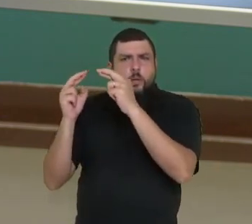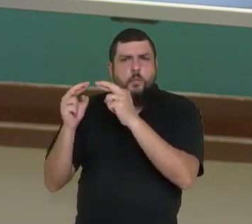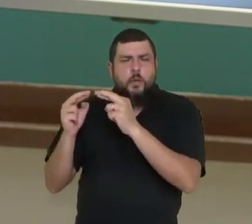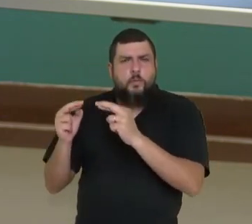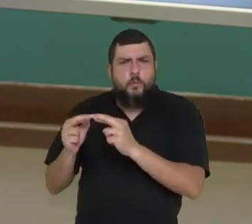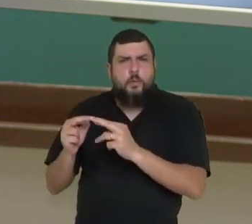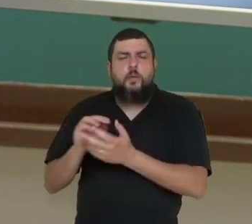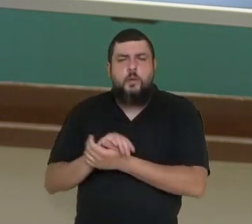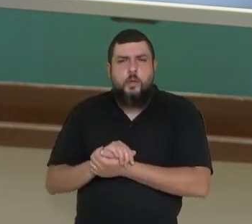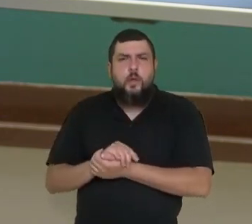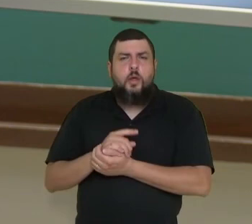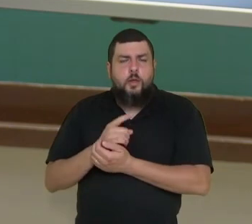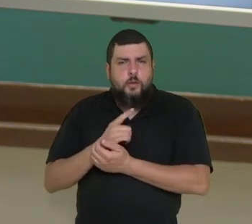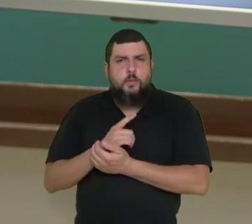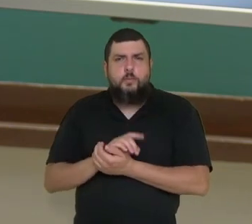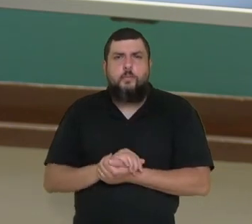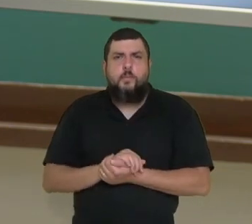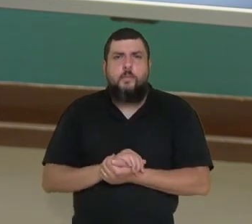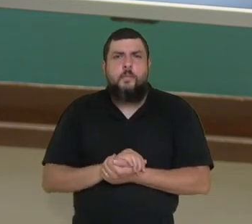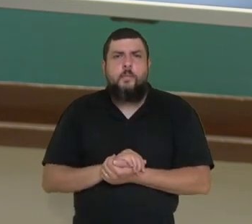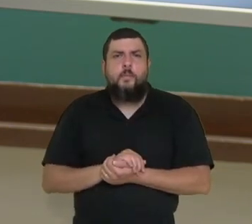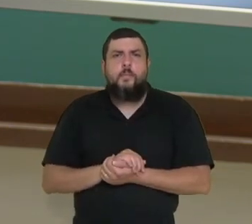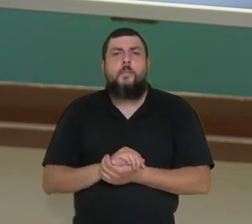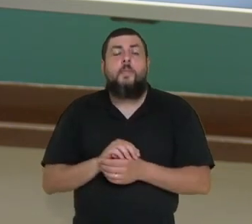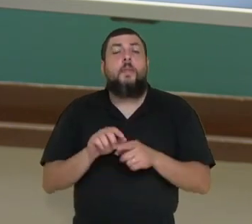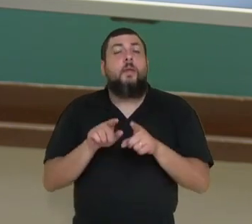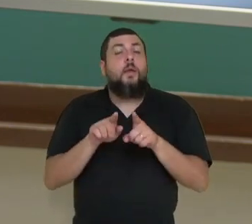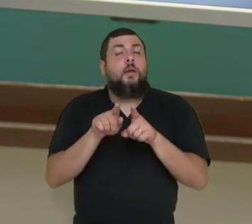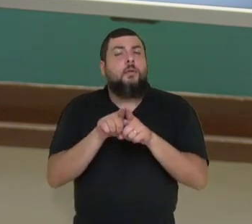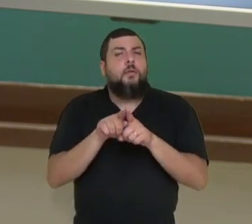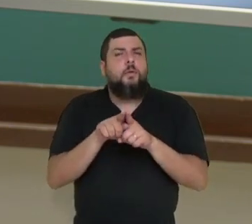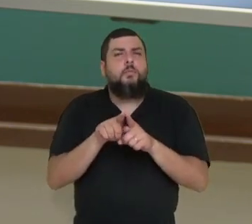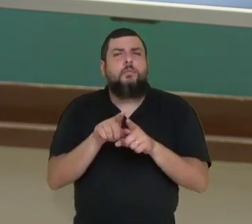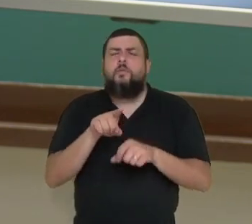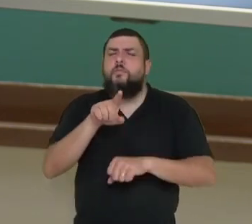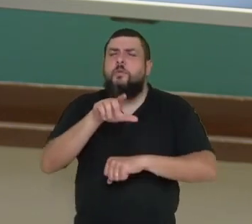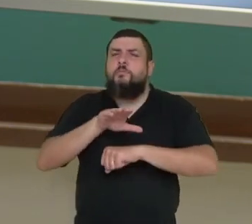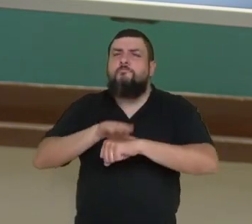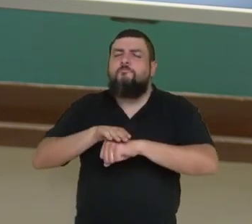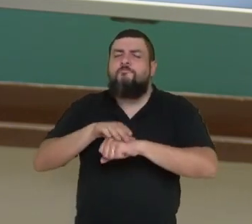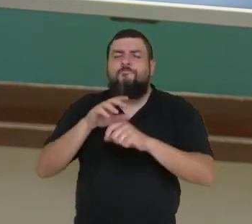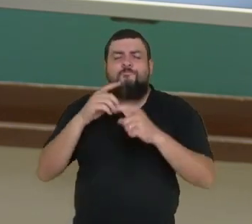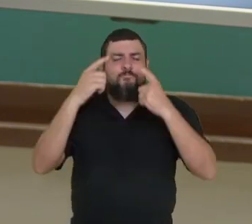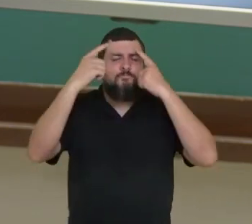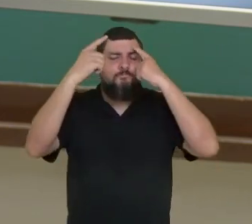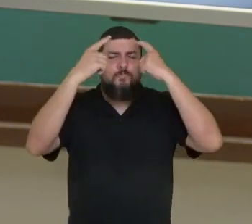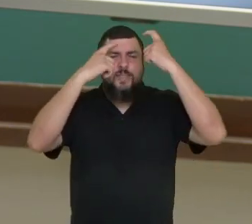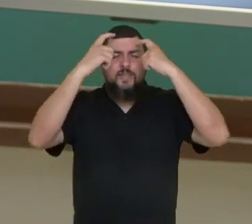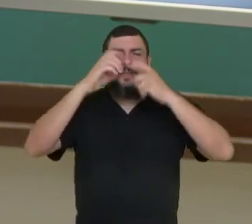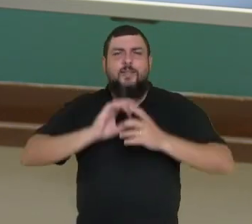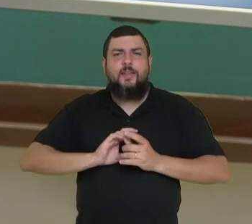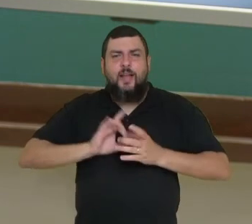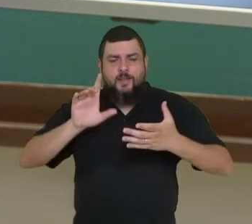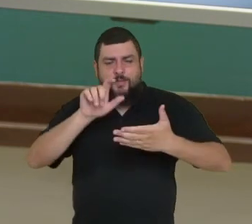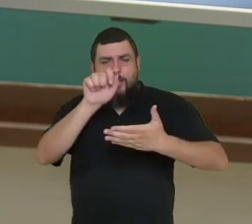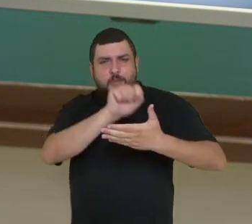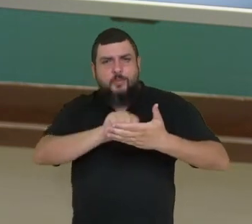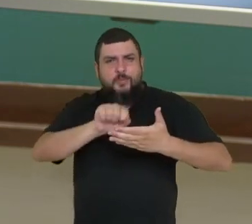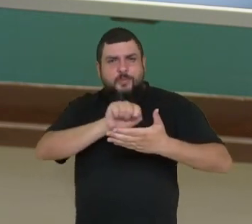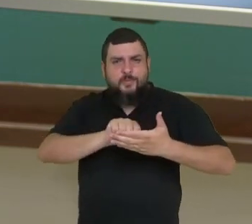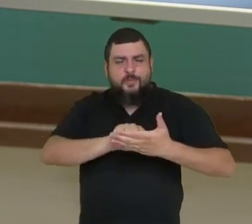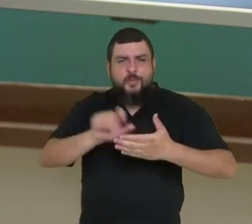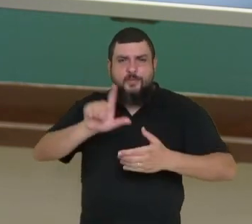que constituem aí as rimas, e deixem aí extravasar a criatividade na elaboração desse poema de